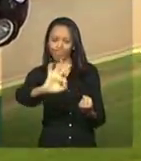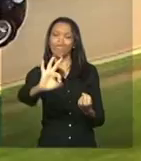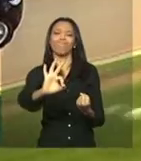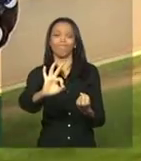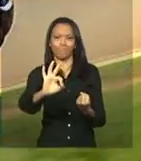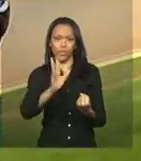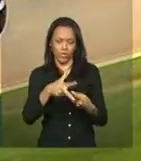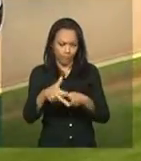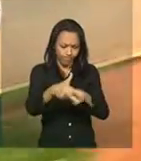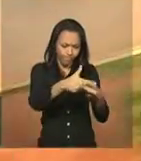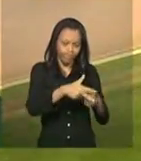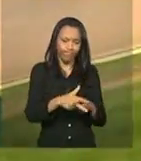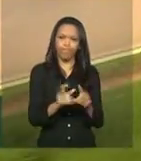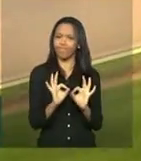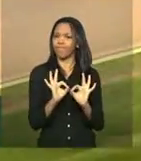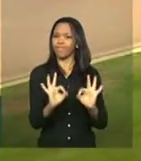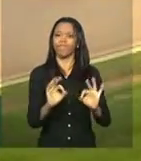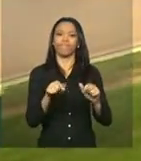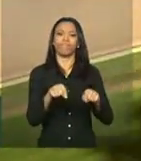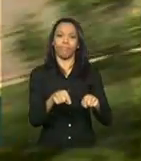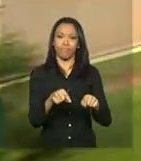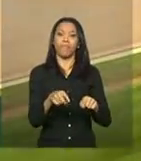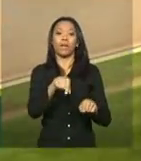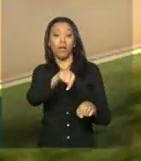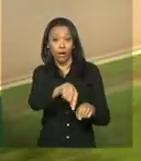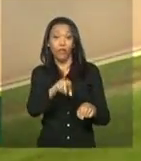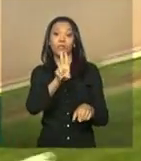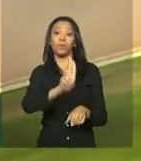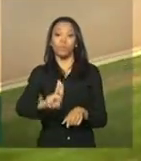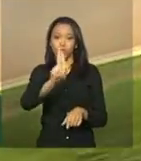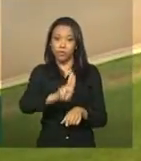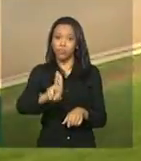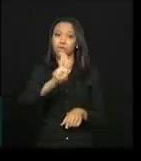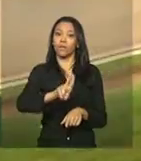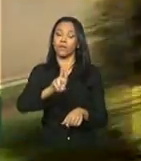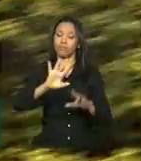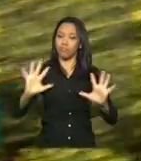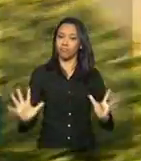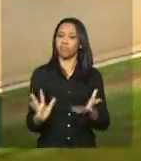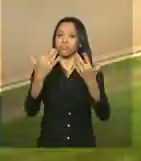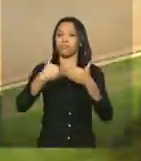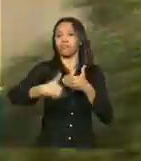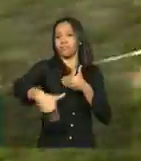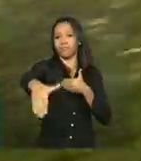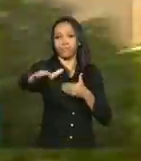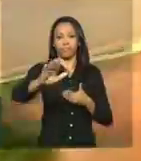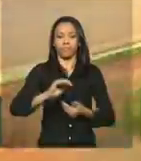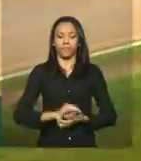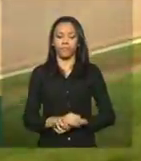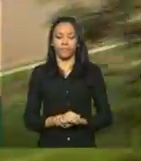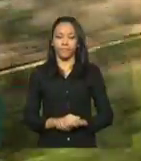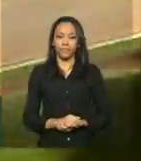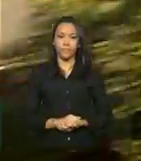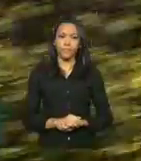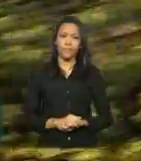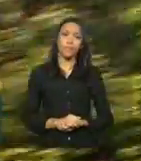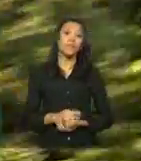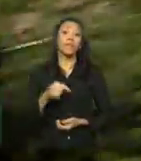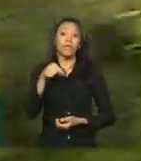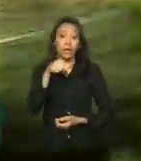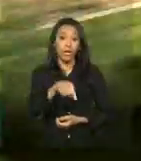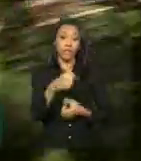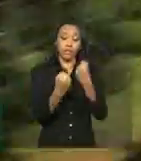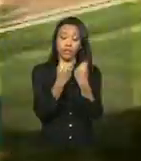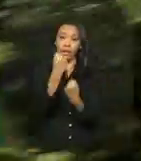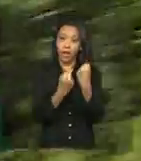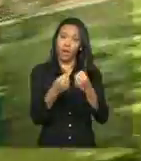né? Em plena forma, para as solenidades que vêm por aí. E esse carro também é utilizado